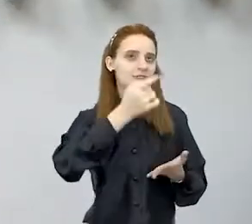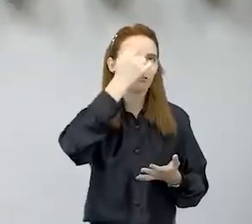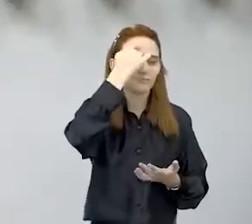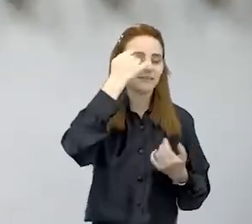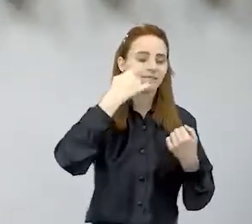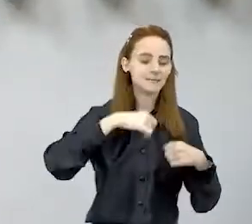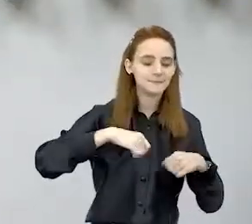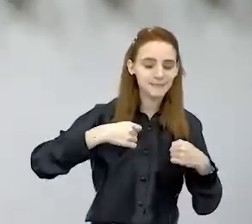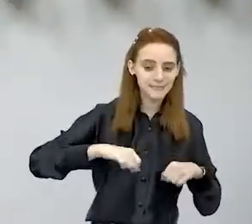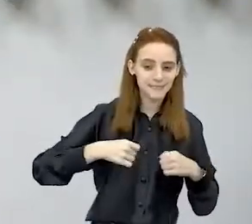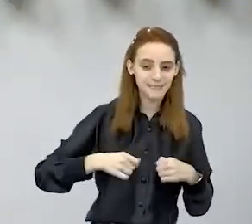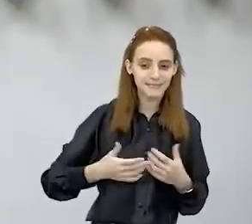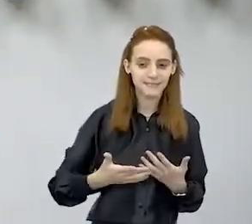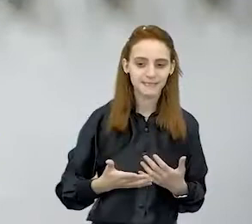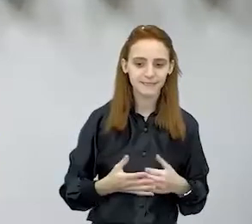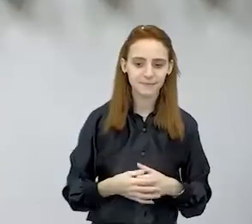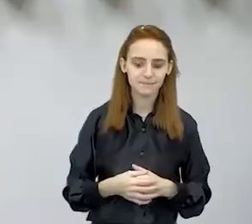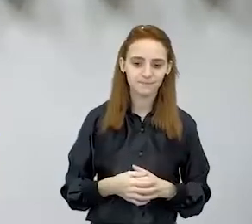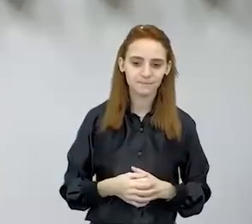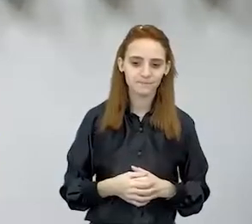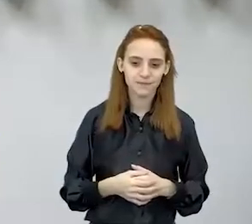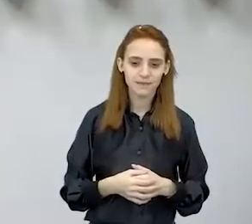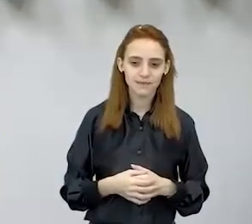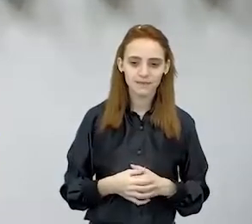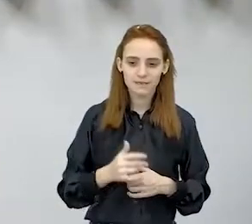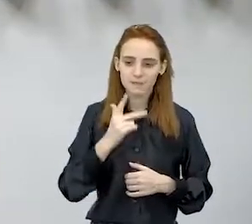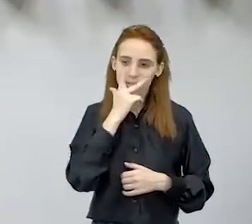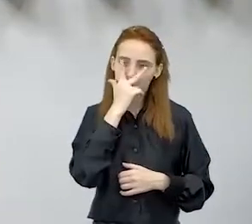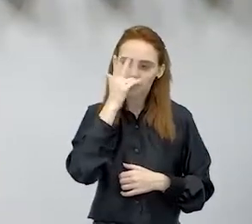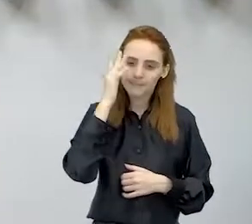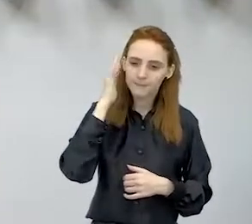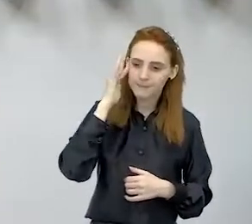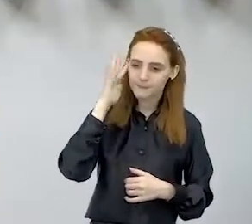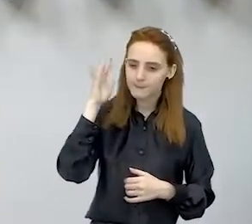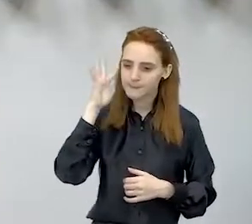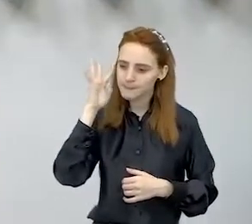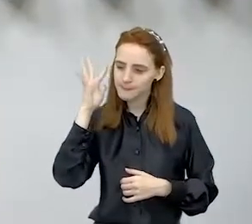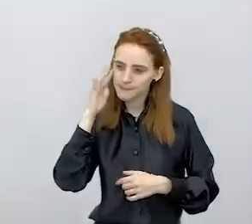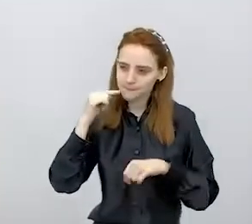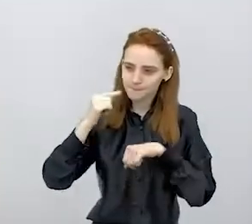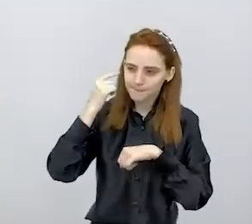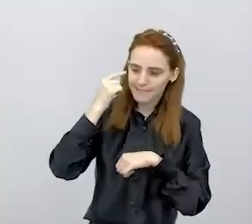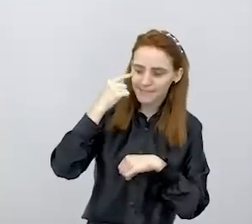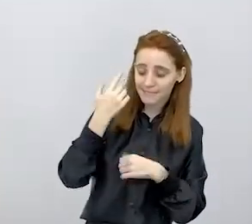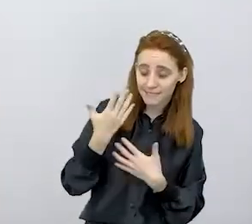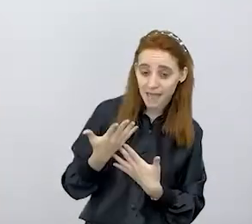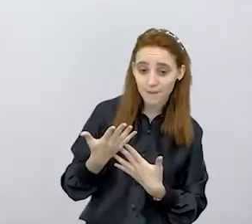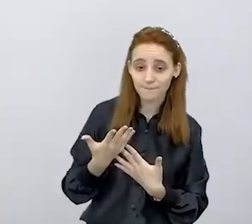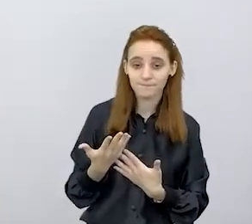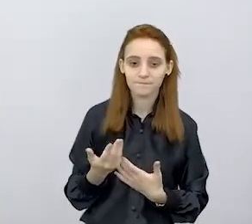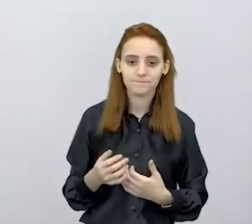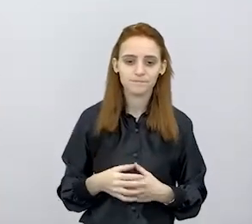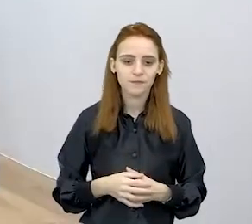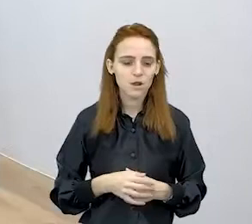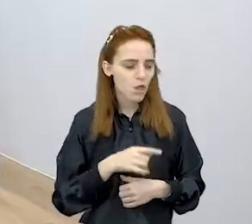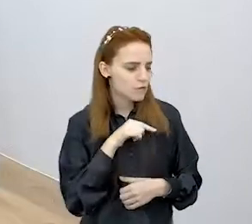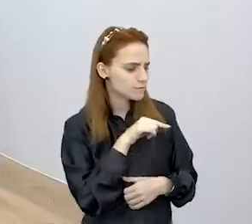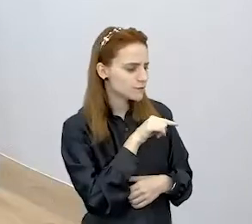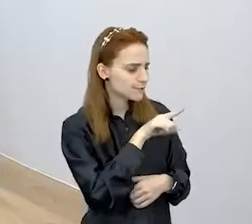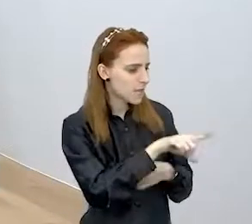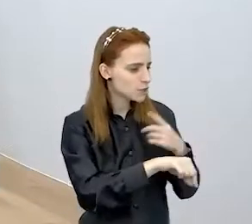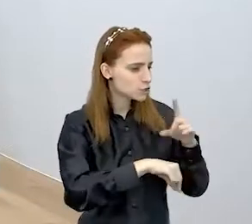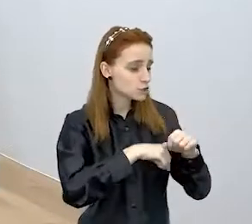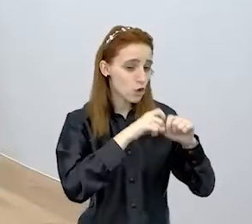essas questões aí que fazem a gente refletir e analisar melhor. Verdade. Agora eu vou pedir que você escolha